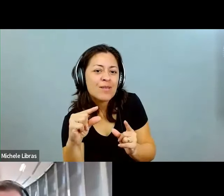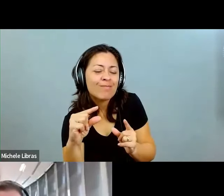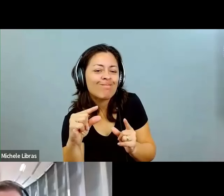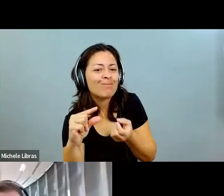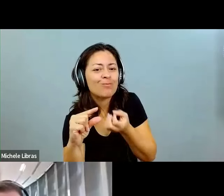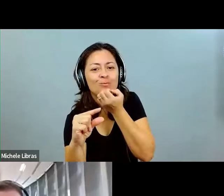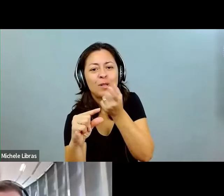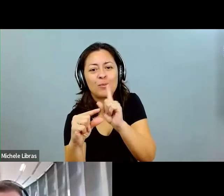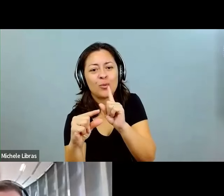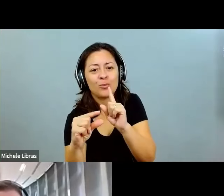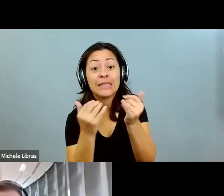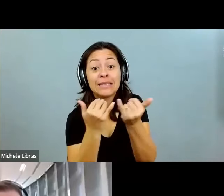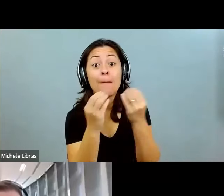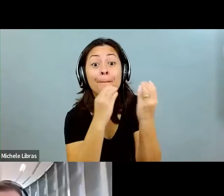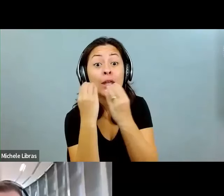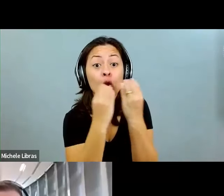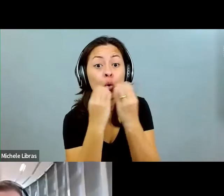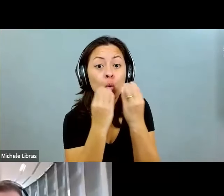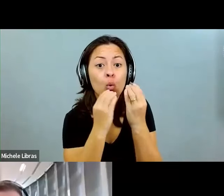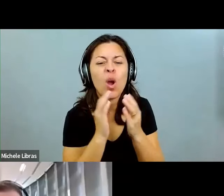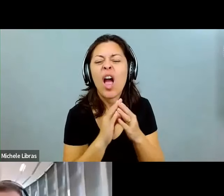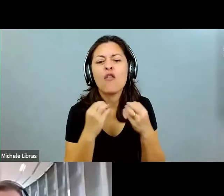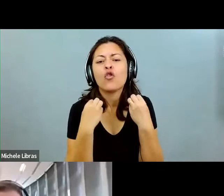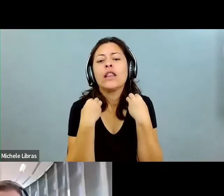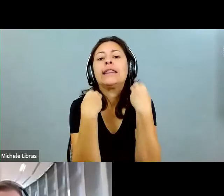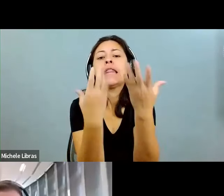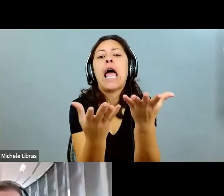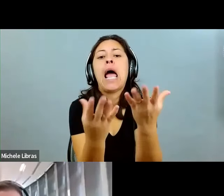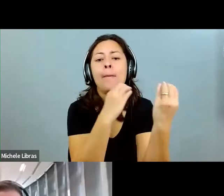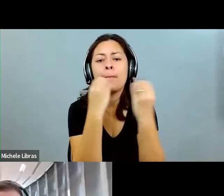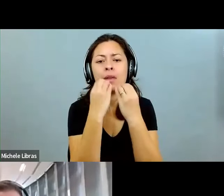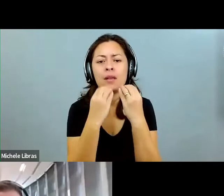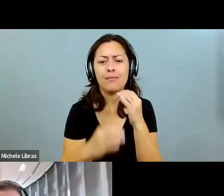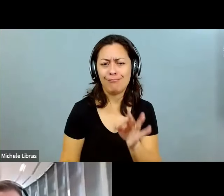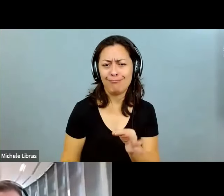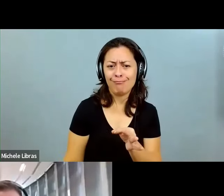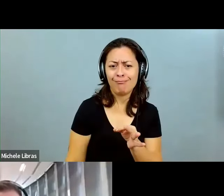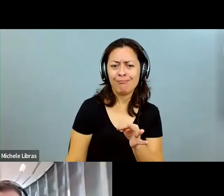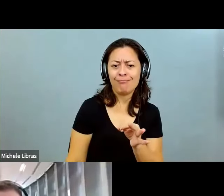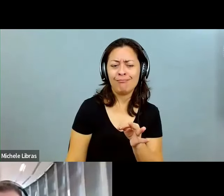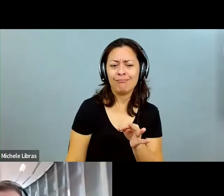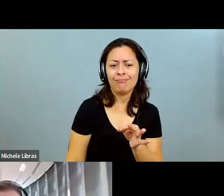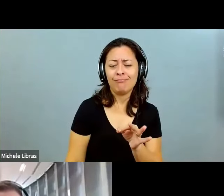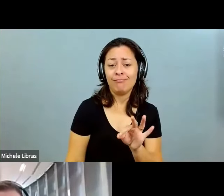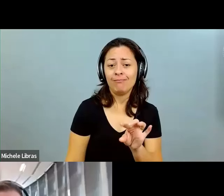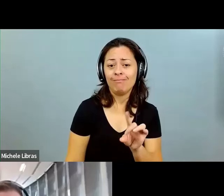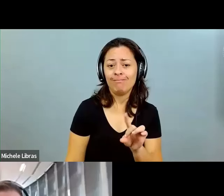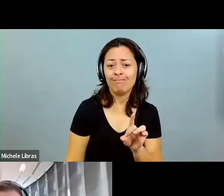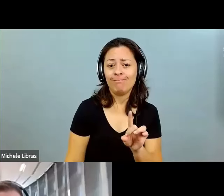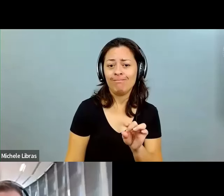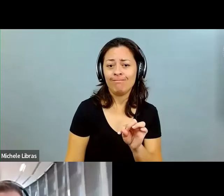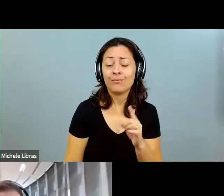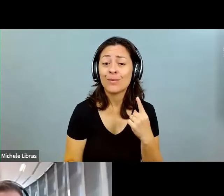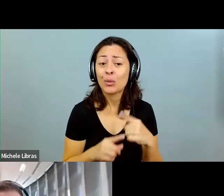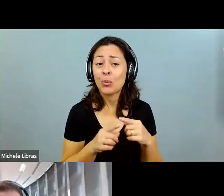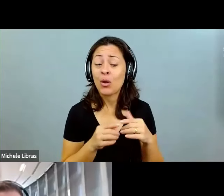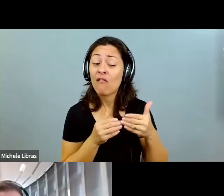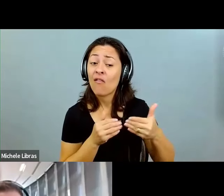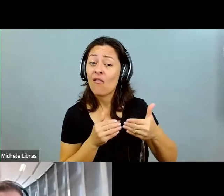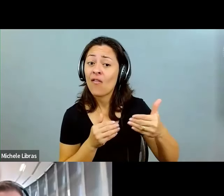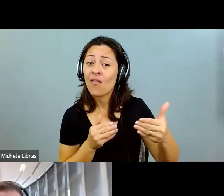Milho agora ah vamos entre aspas dar o milho não é a melhor decisão porque no meio do caminho sempre tem eventos